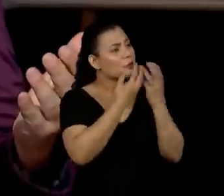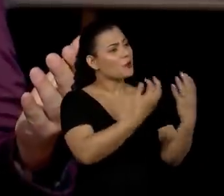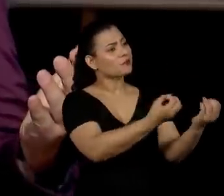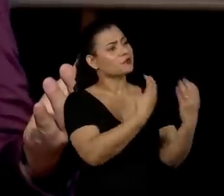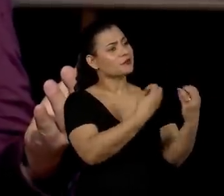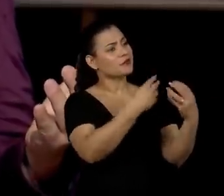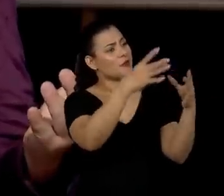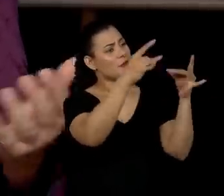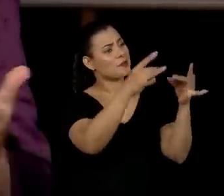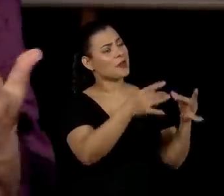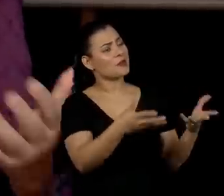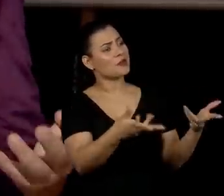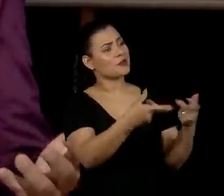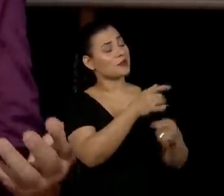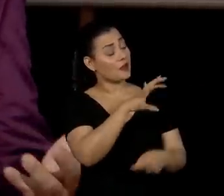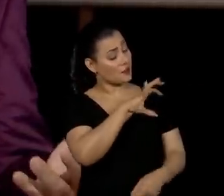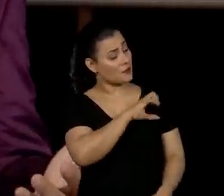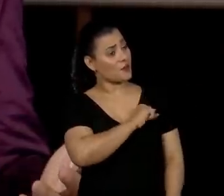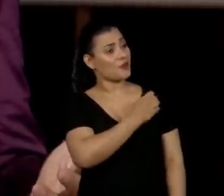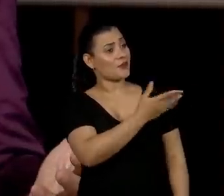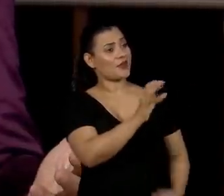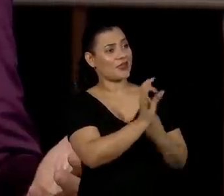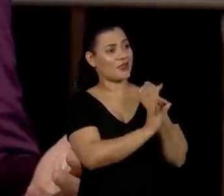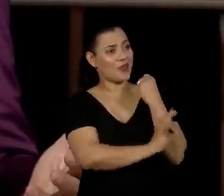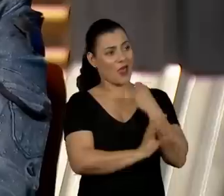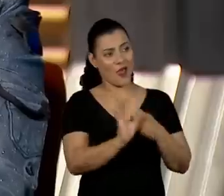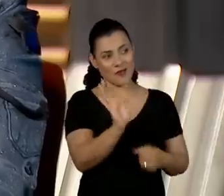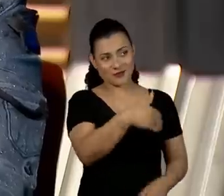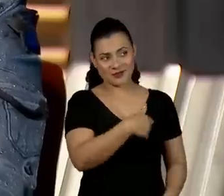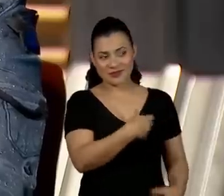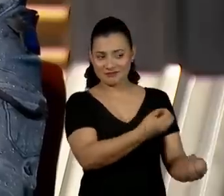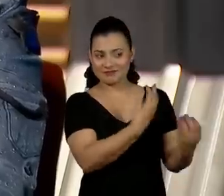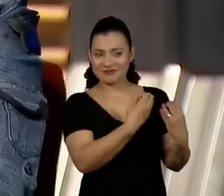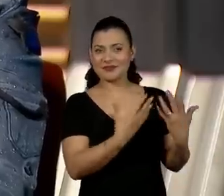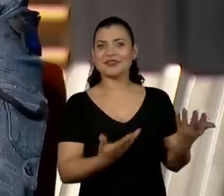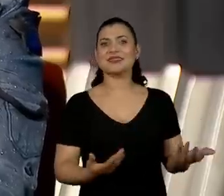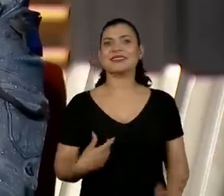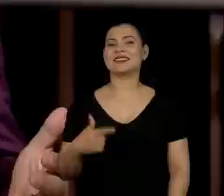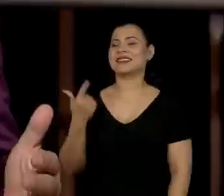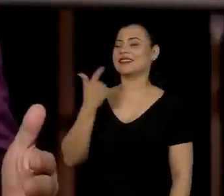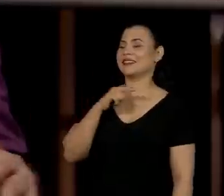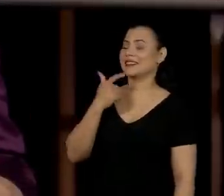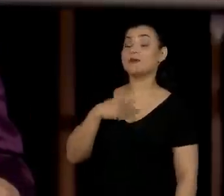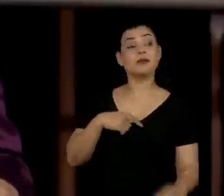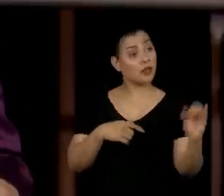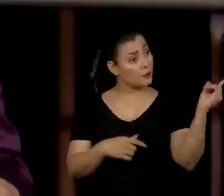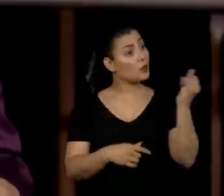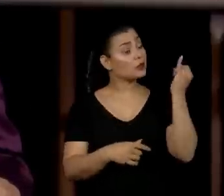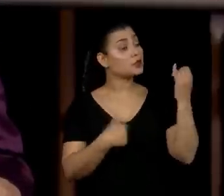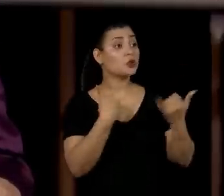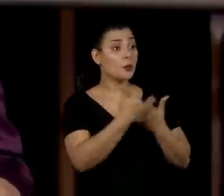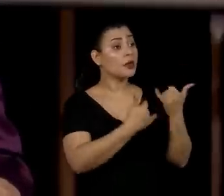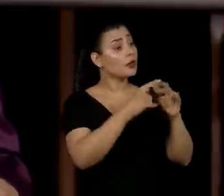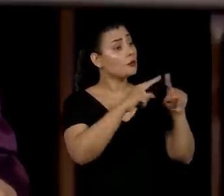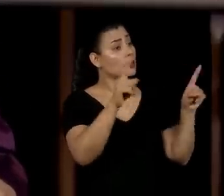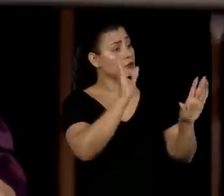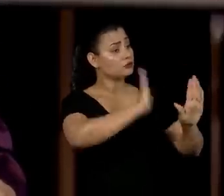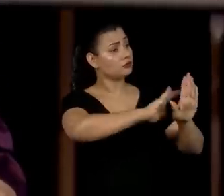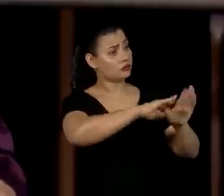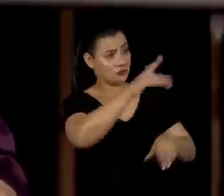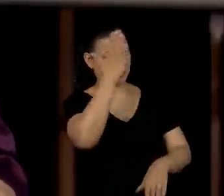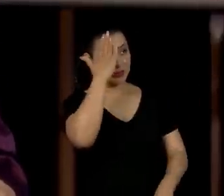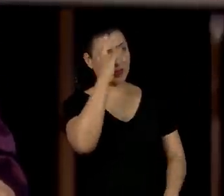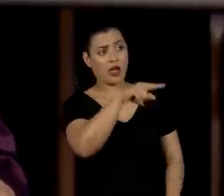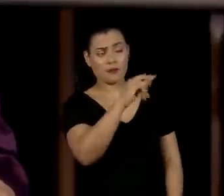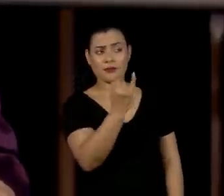aula de amor com dona Onça Isso é realmente importante eu tô brincando mas você sabe do que